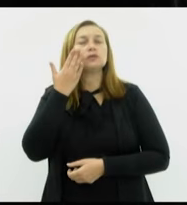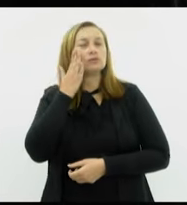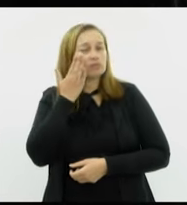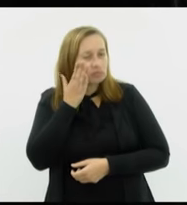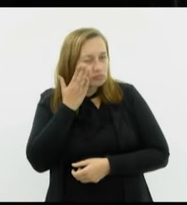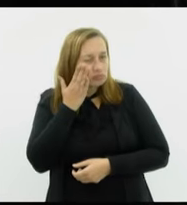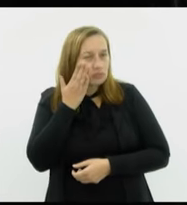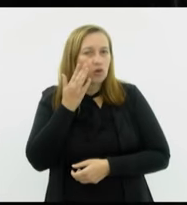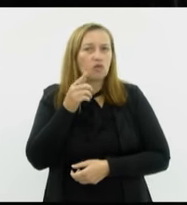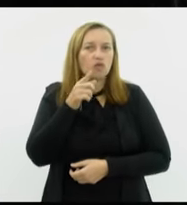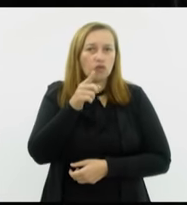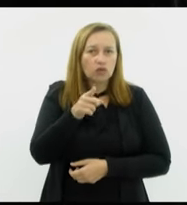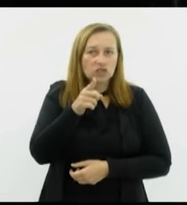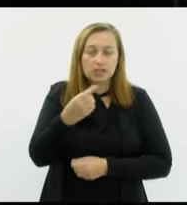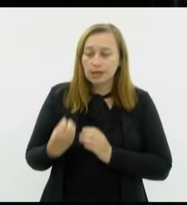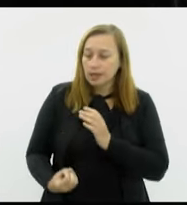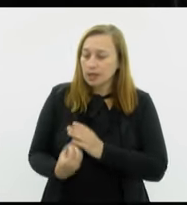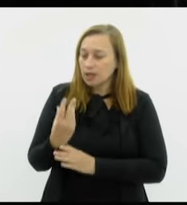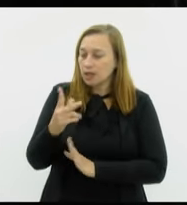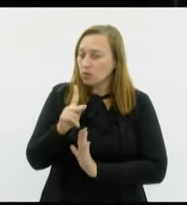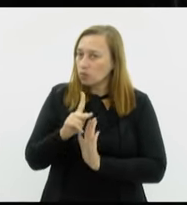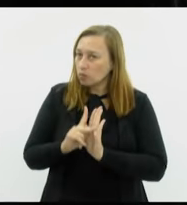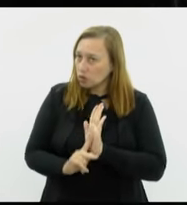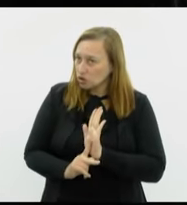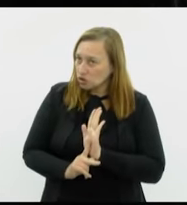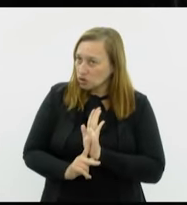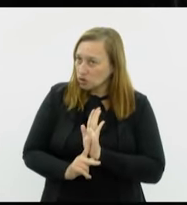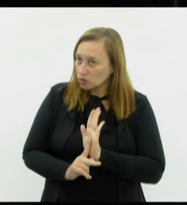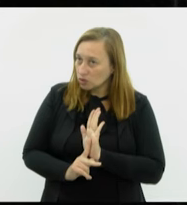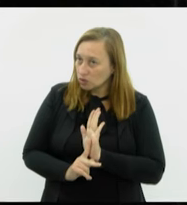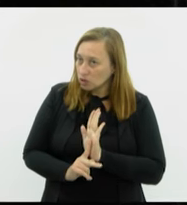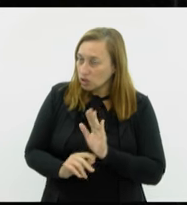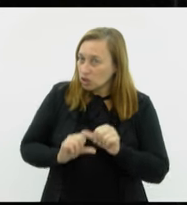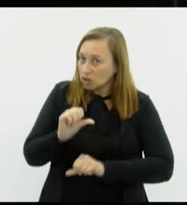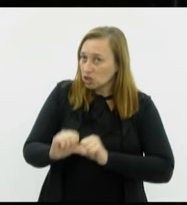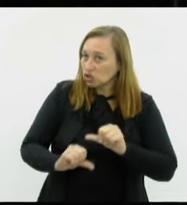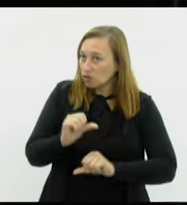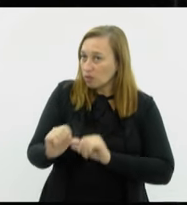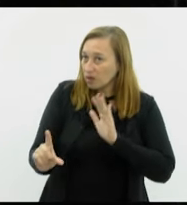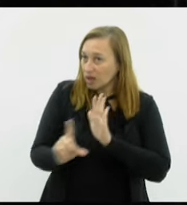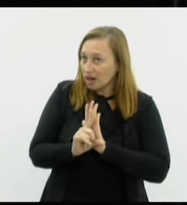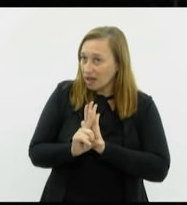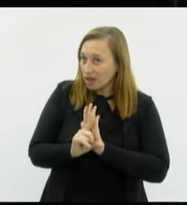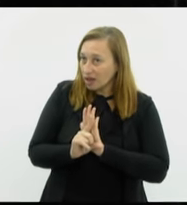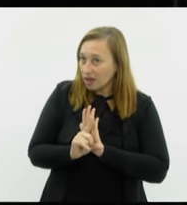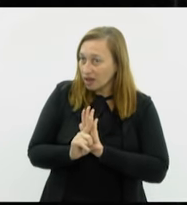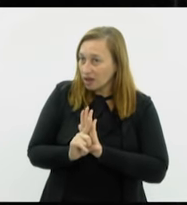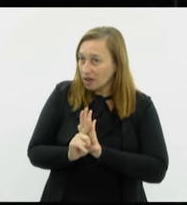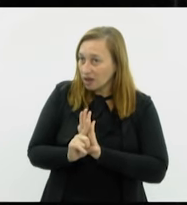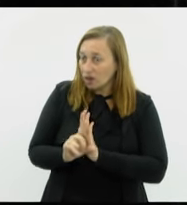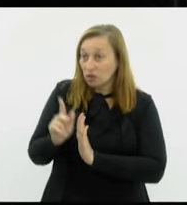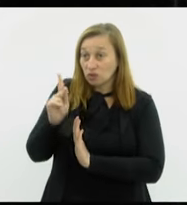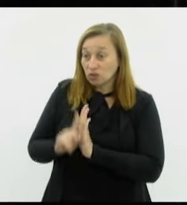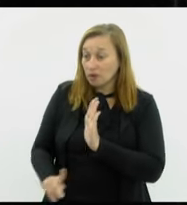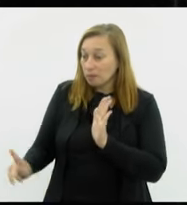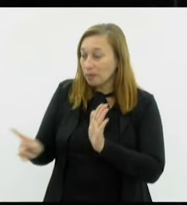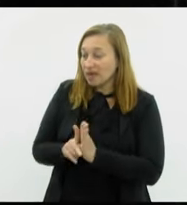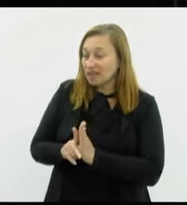quando você é autor de um projeto e ele vira lei, o projeto é do